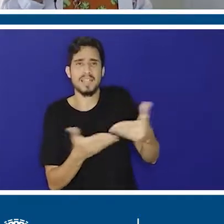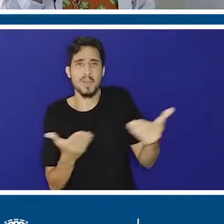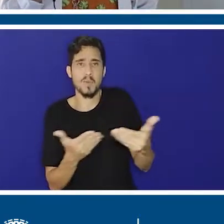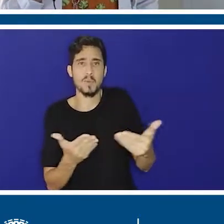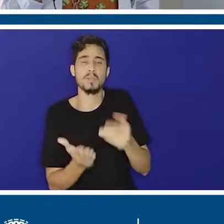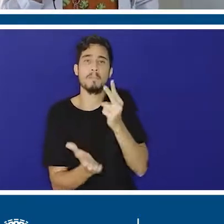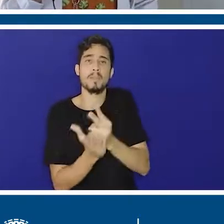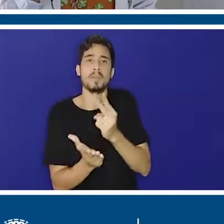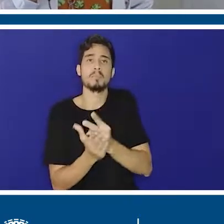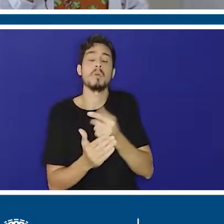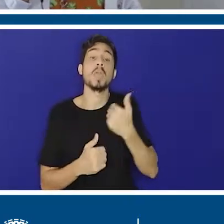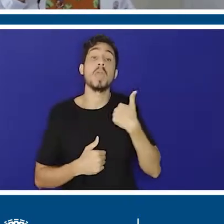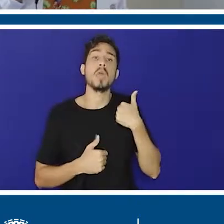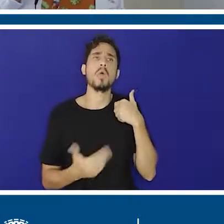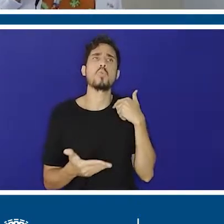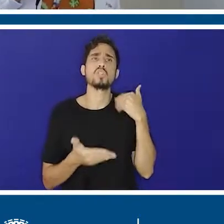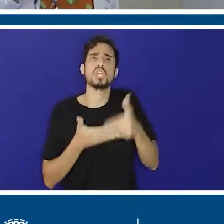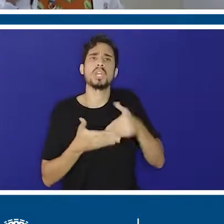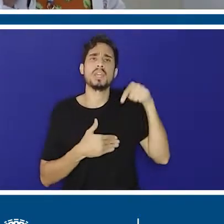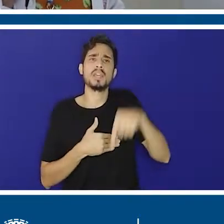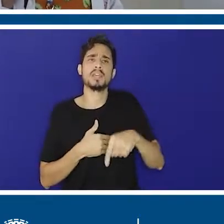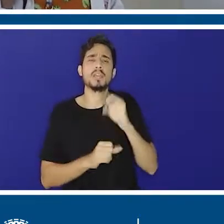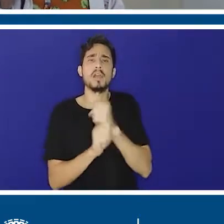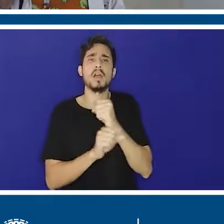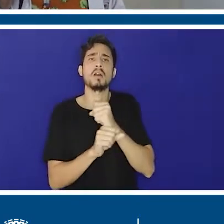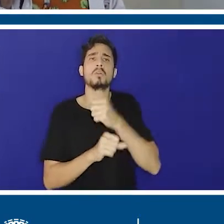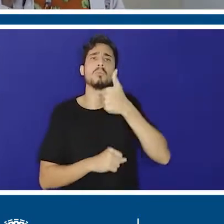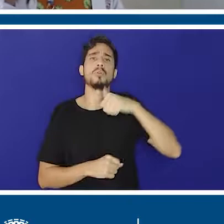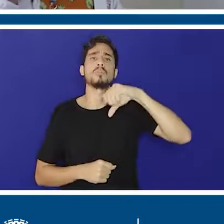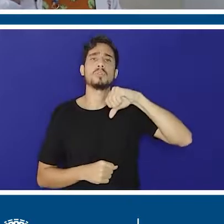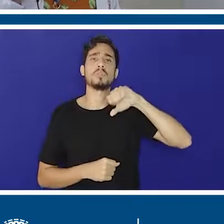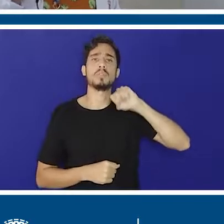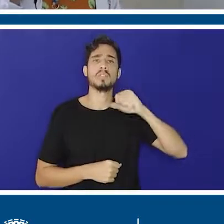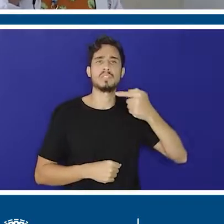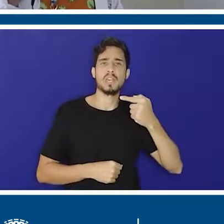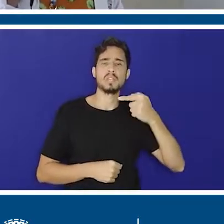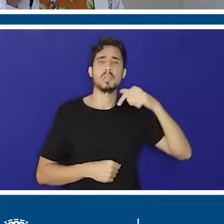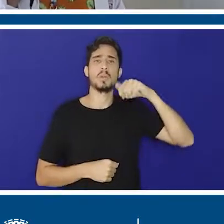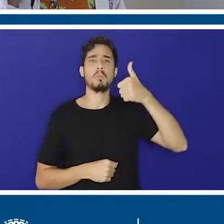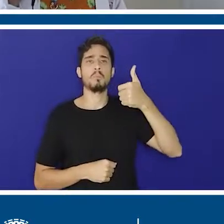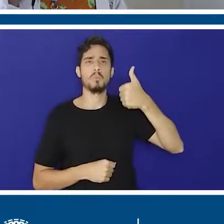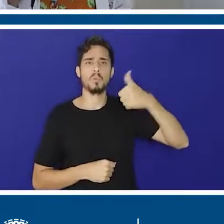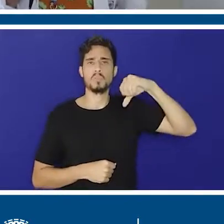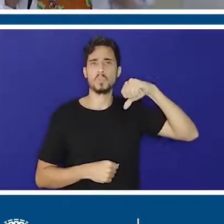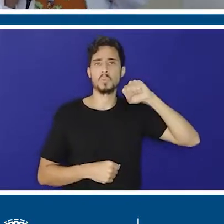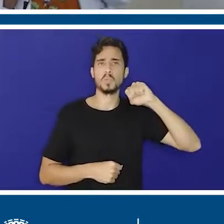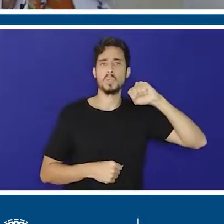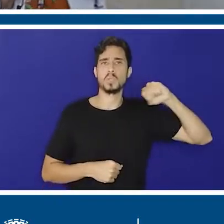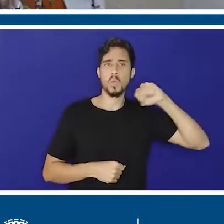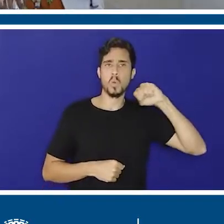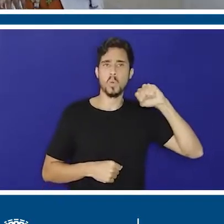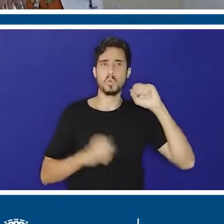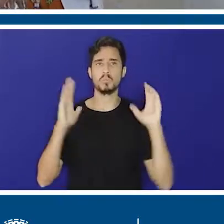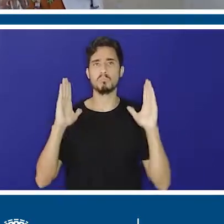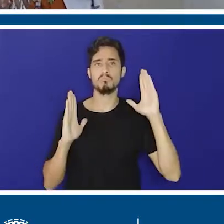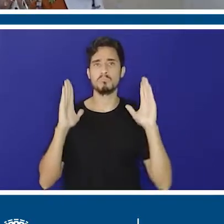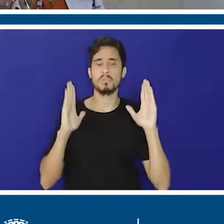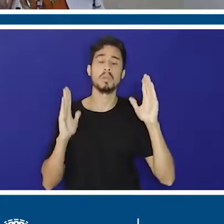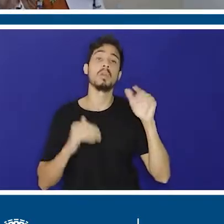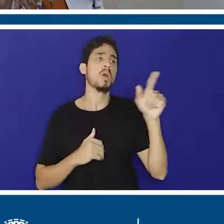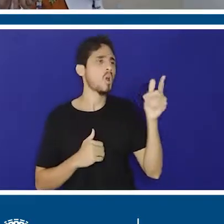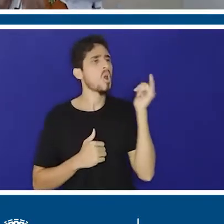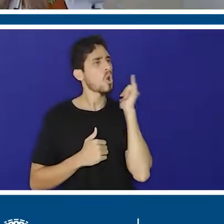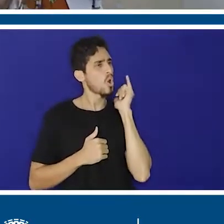aqui em 87, 88, né? Na época eu era... Deixa eu contar essa história,